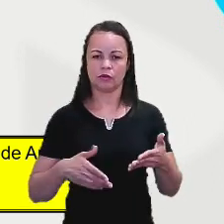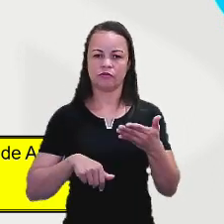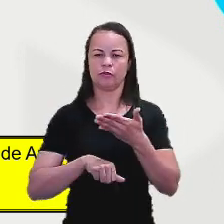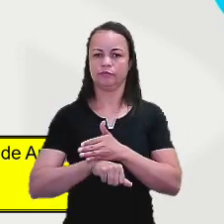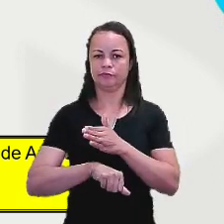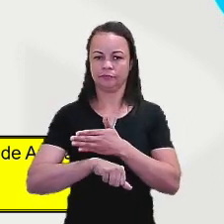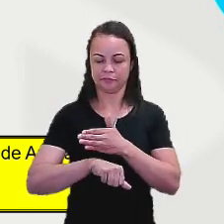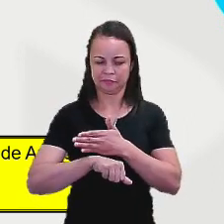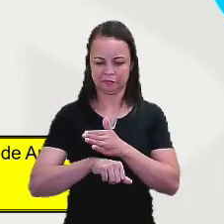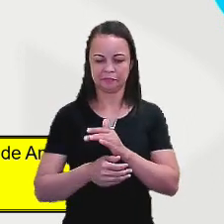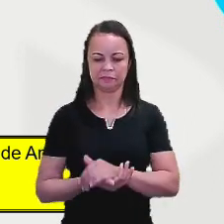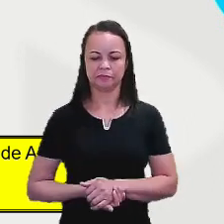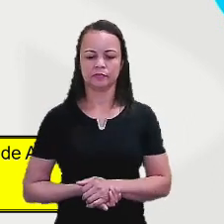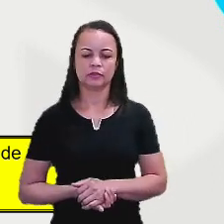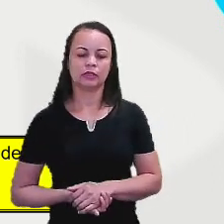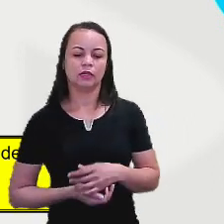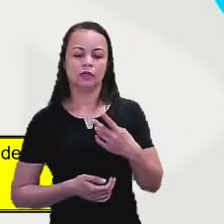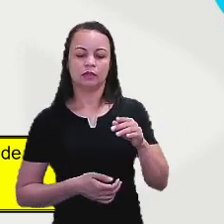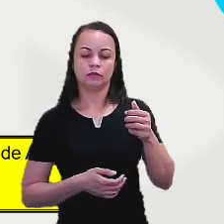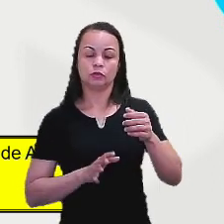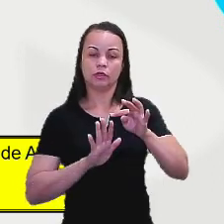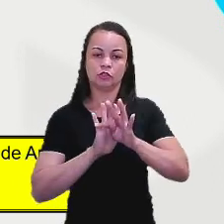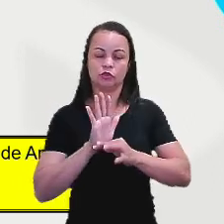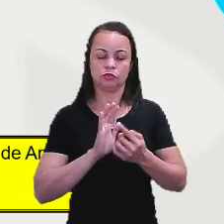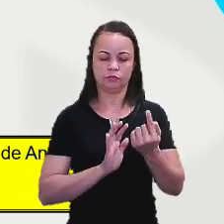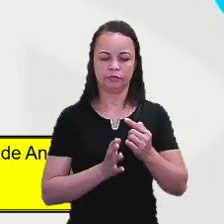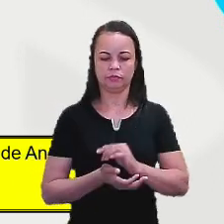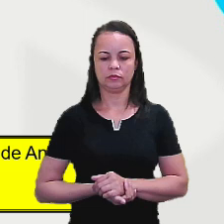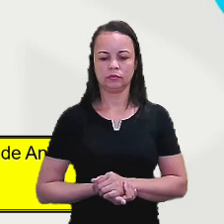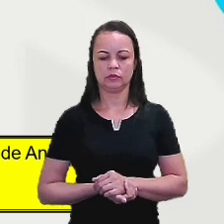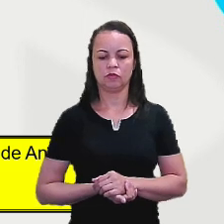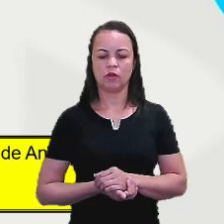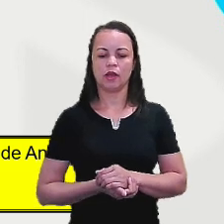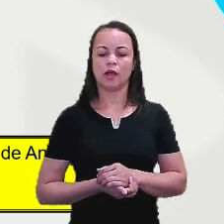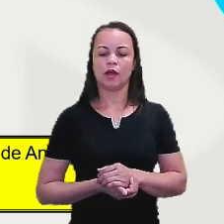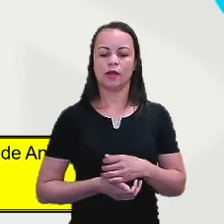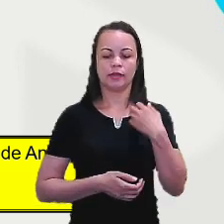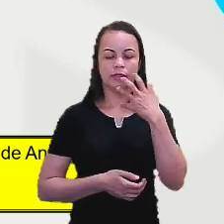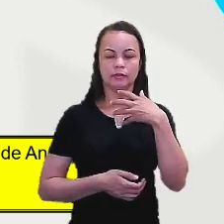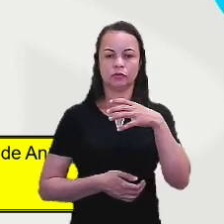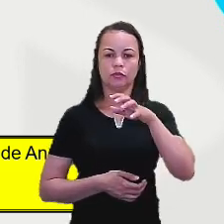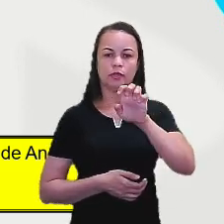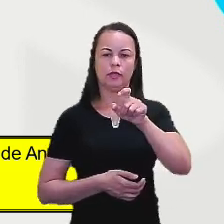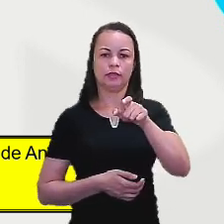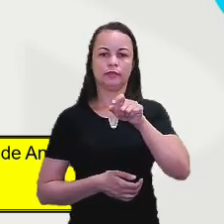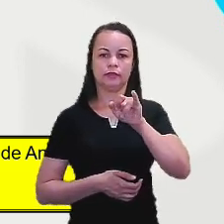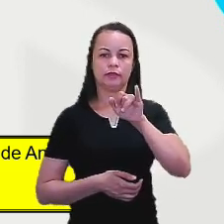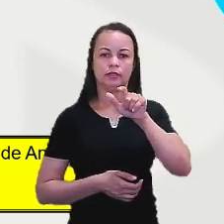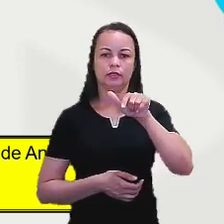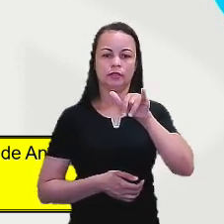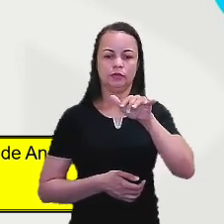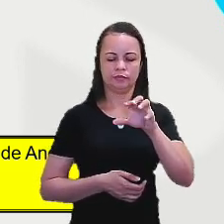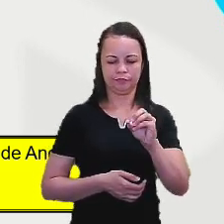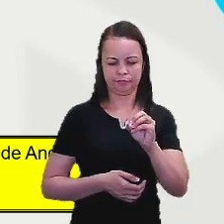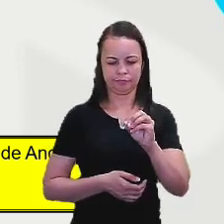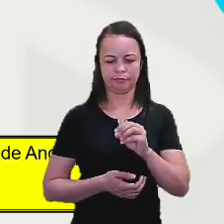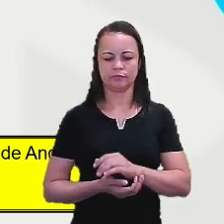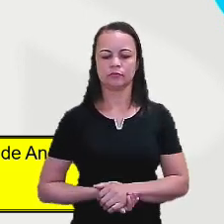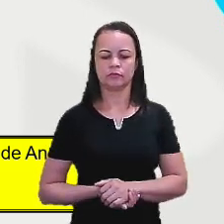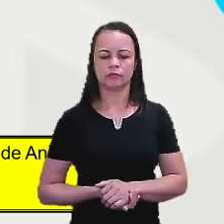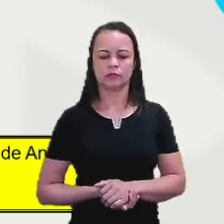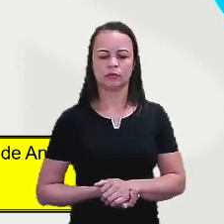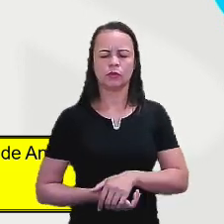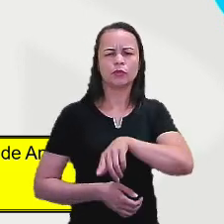Temos aqui nesse texto 1, Nova Canção do Exílio, também de Carlos Drummond de Andrade. Um sabiá